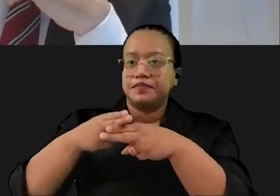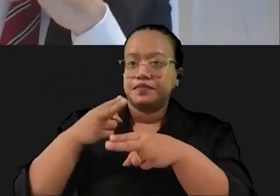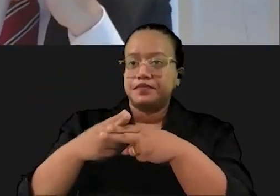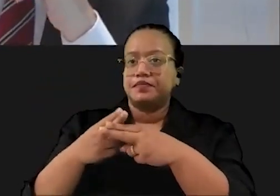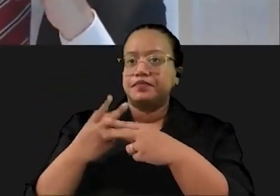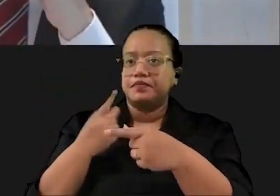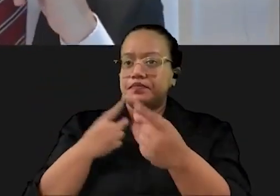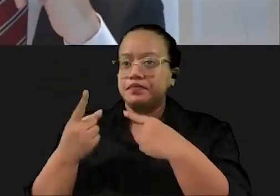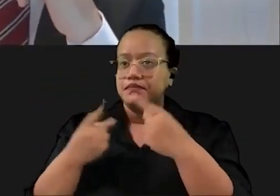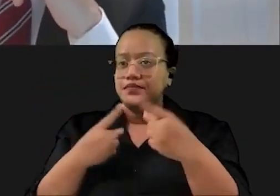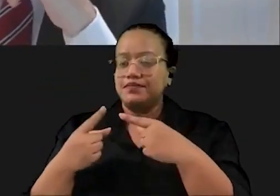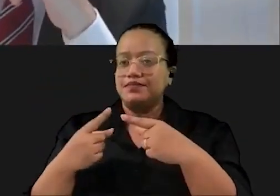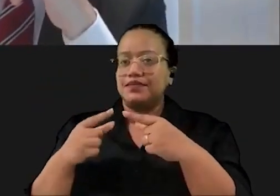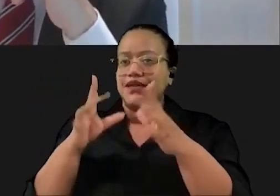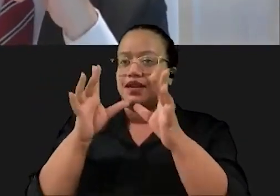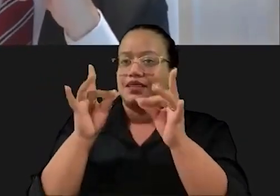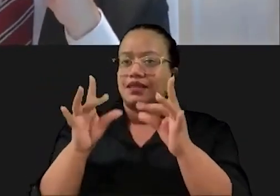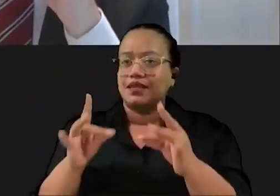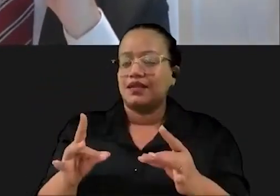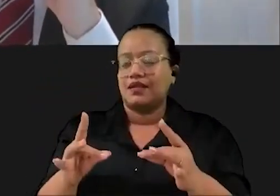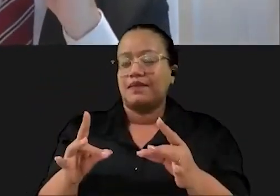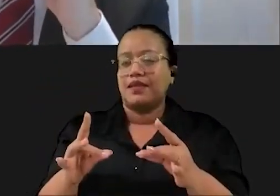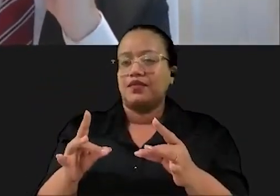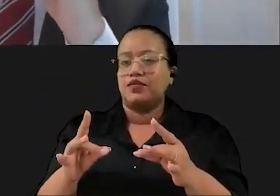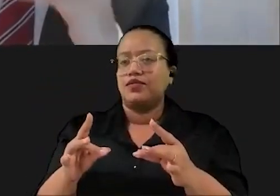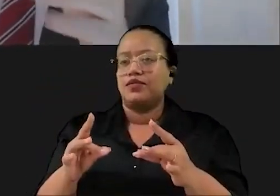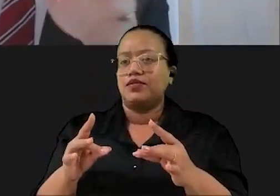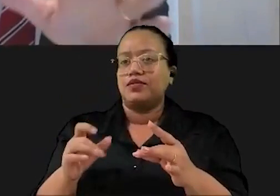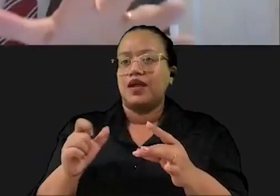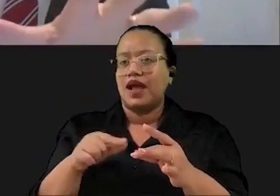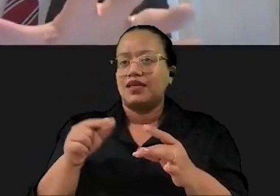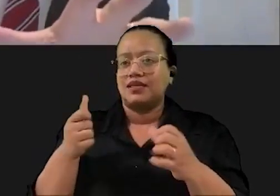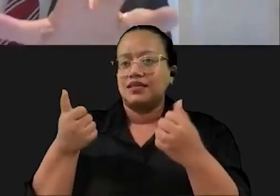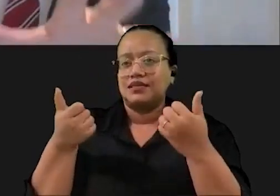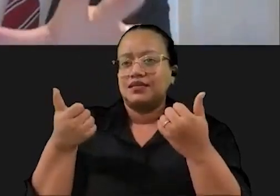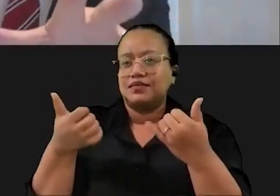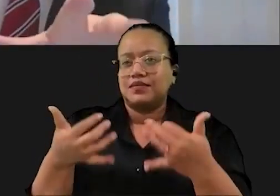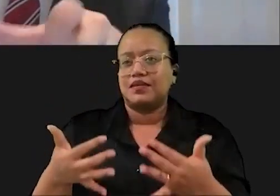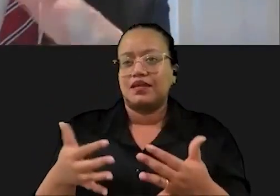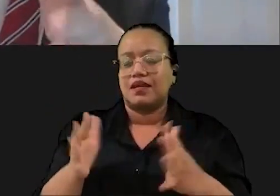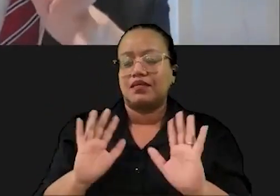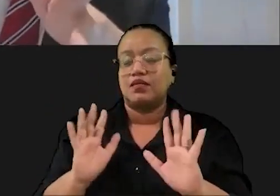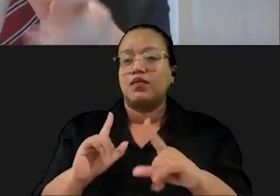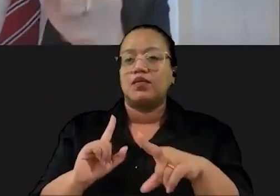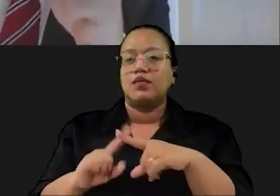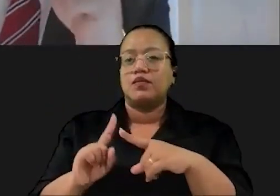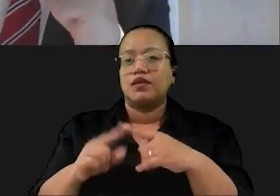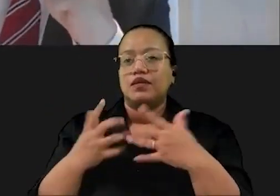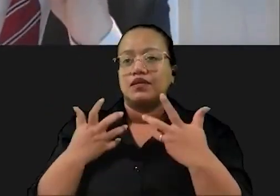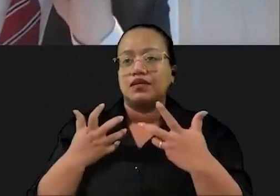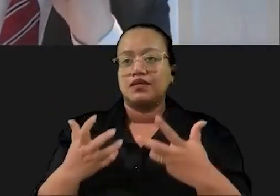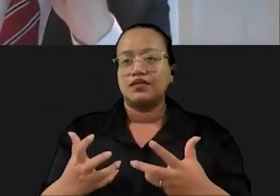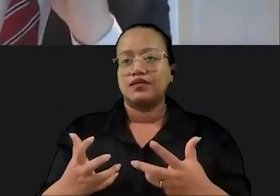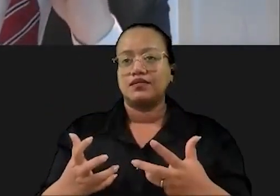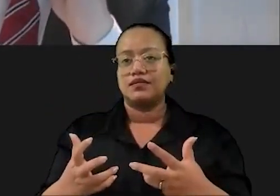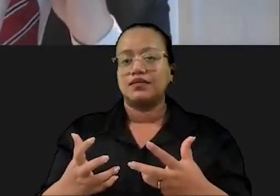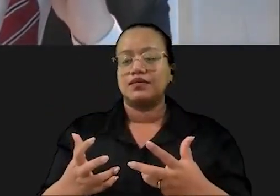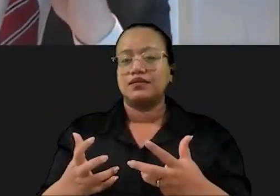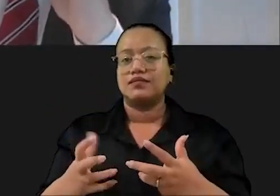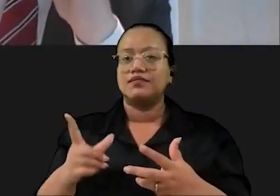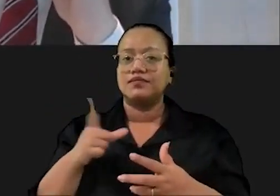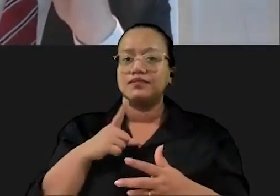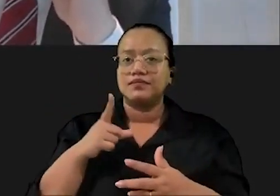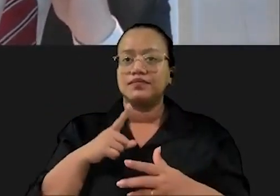cabe aqui, até para não cansá-los, abordar, mas ele está descrito, já está publicado nesse ofício circular do